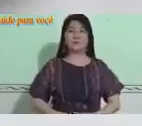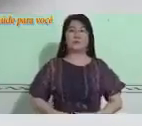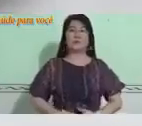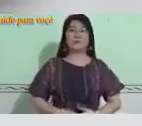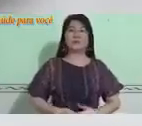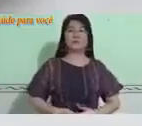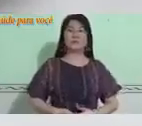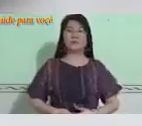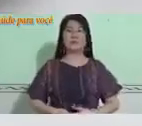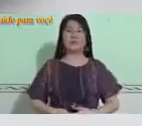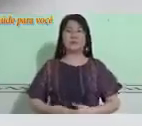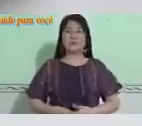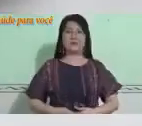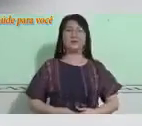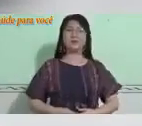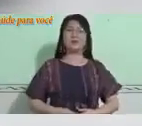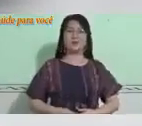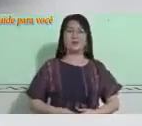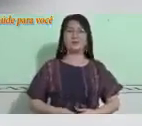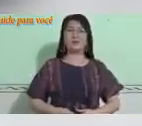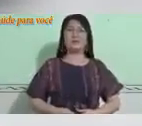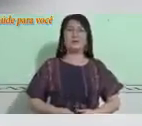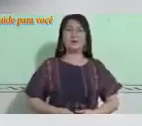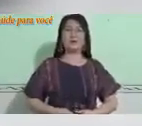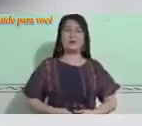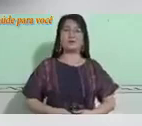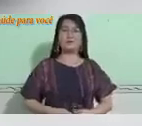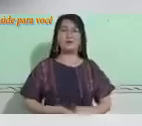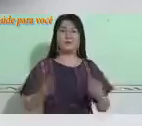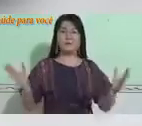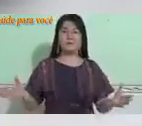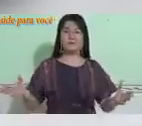Veja como entender o resultado do exame de urina.